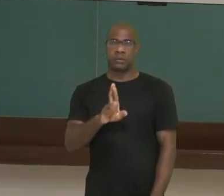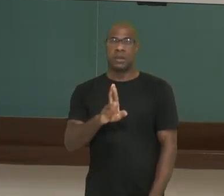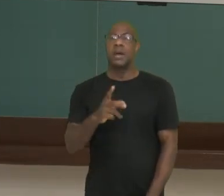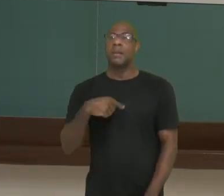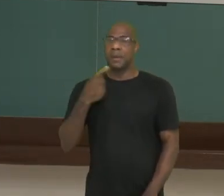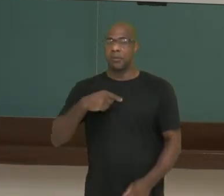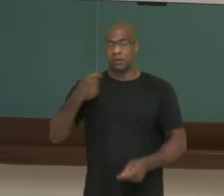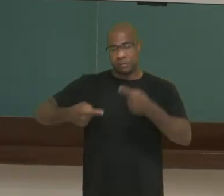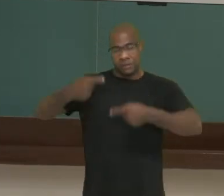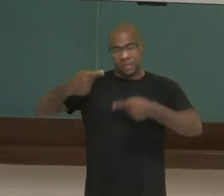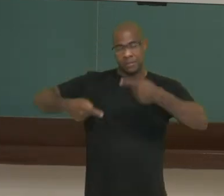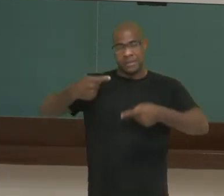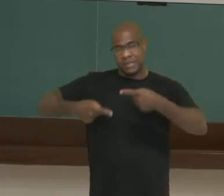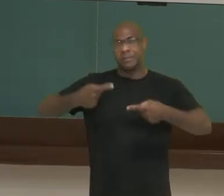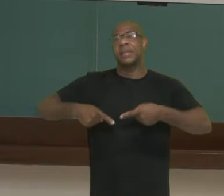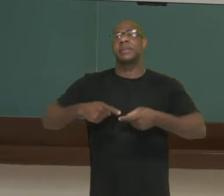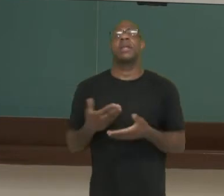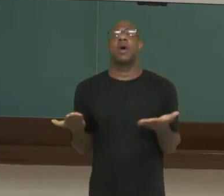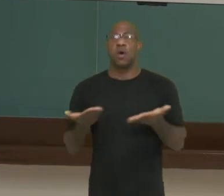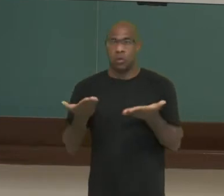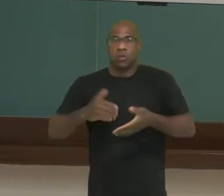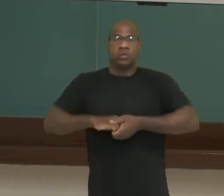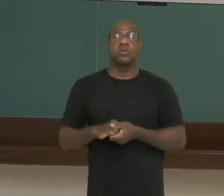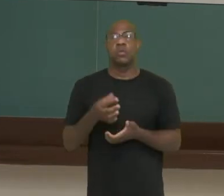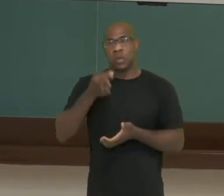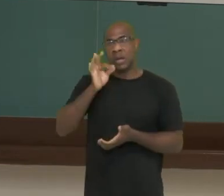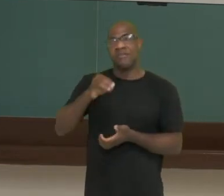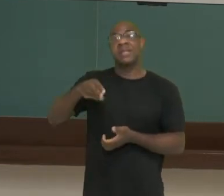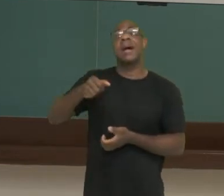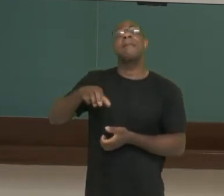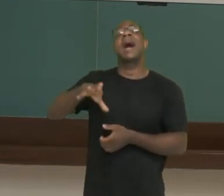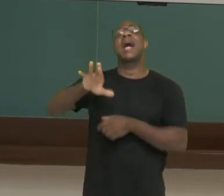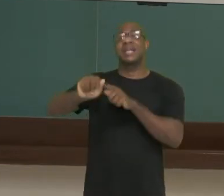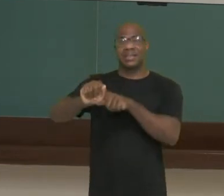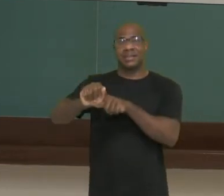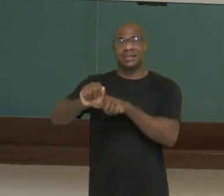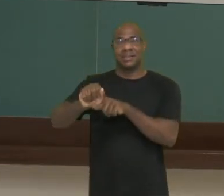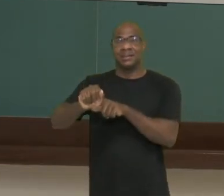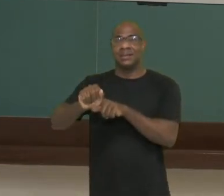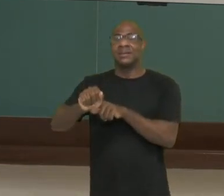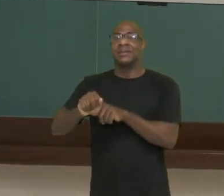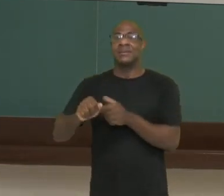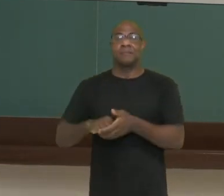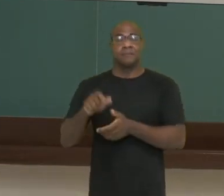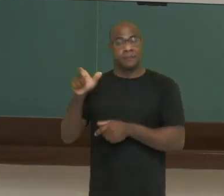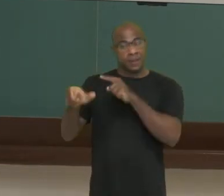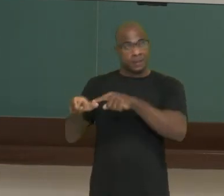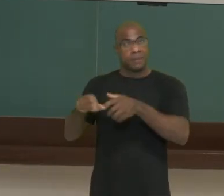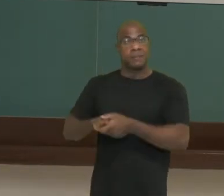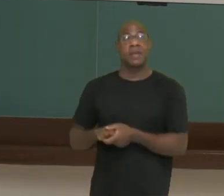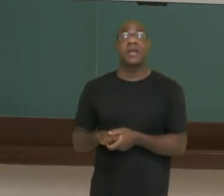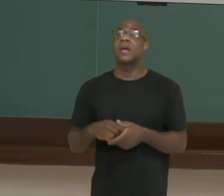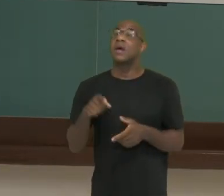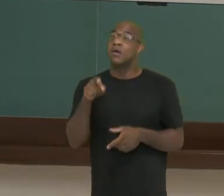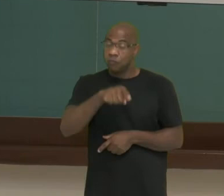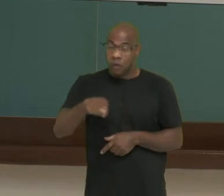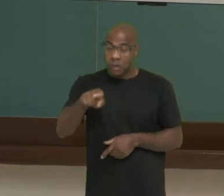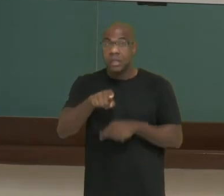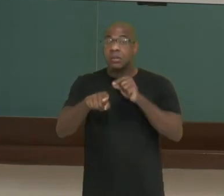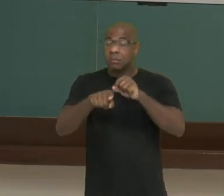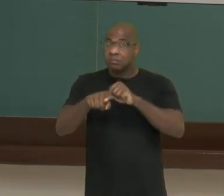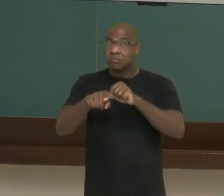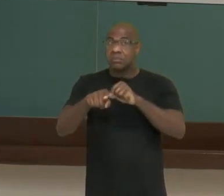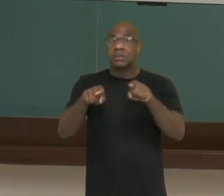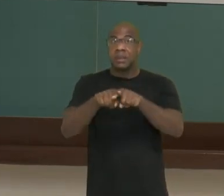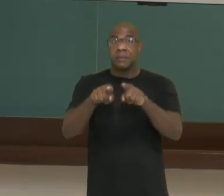um pouquinho mais essa questão do Café da Márcia. E eu já quero, antecipando, que vocês, além do